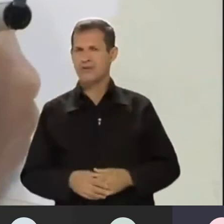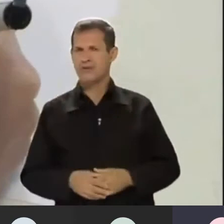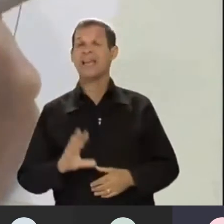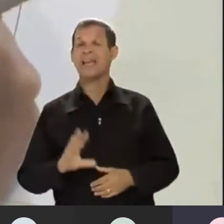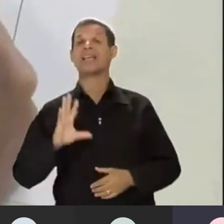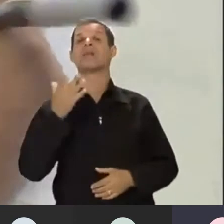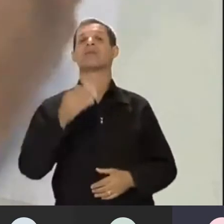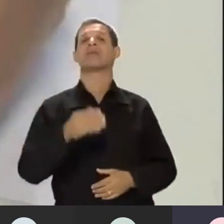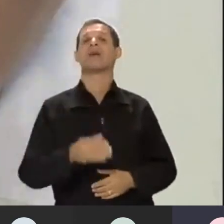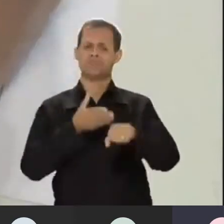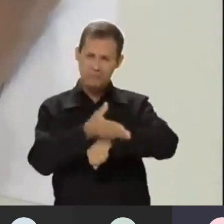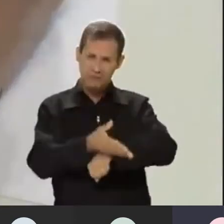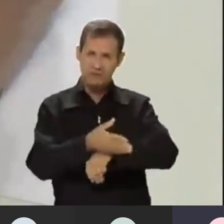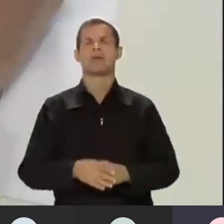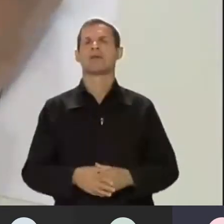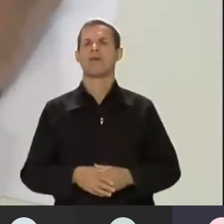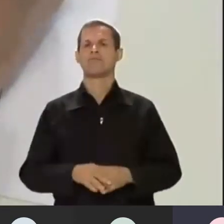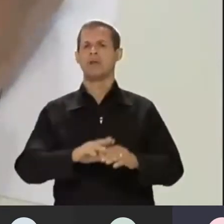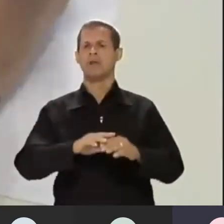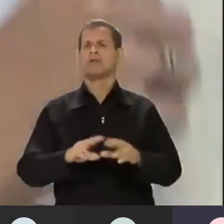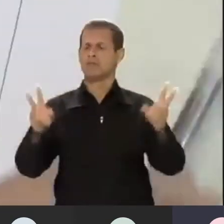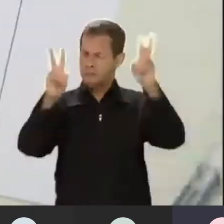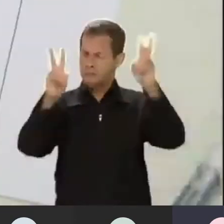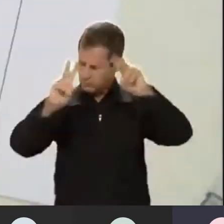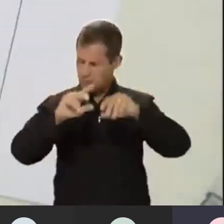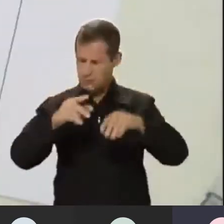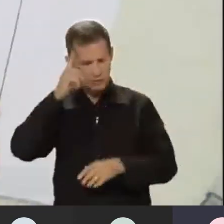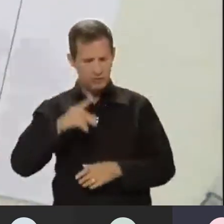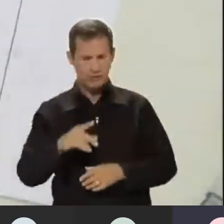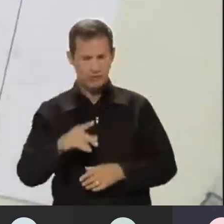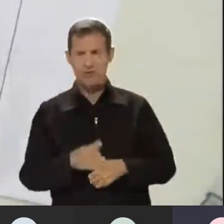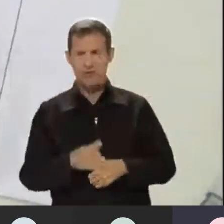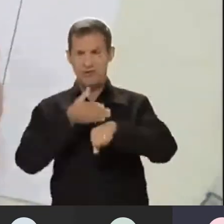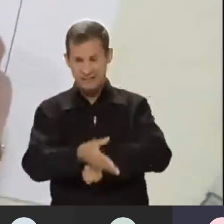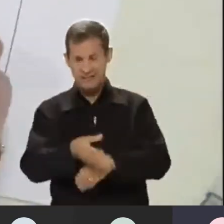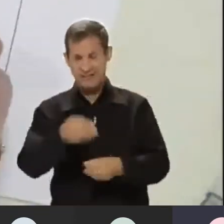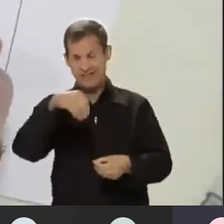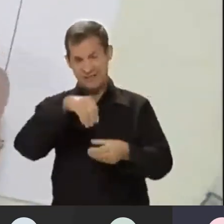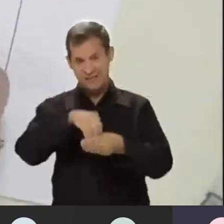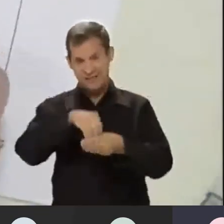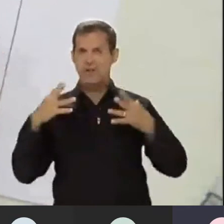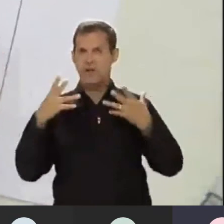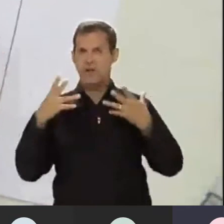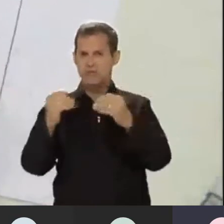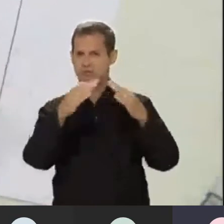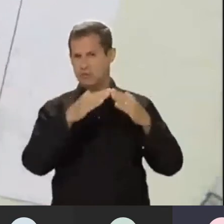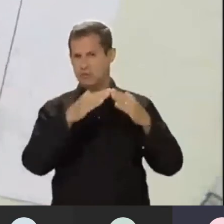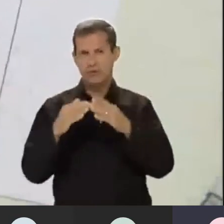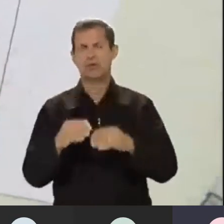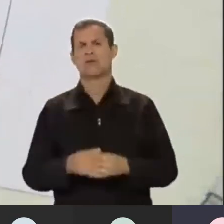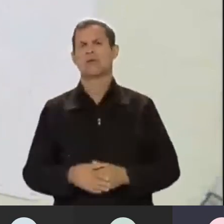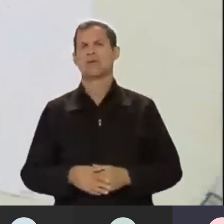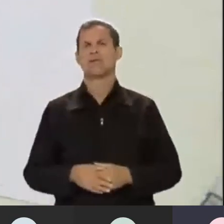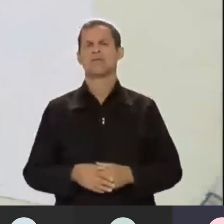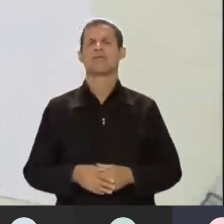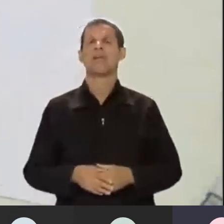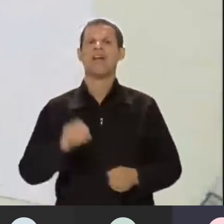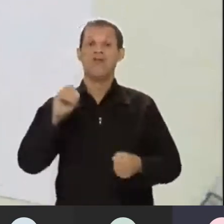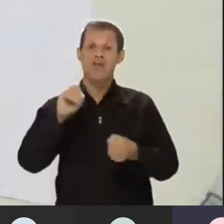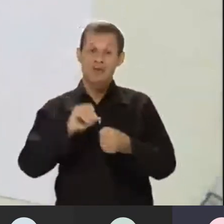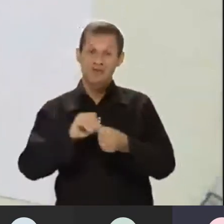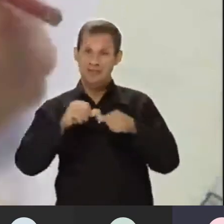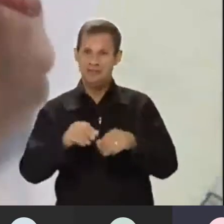permitir que aconteça, então, essa entrada dos ventos para que eles consigam penetrar e passar por todo o ambiente da minha